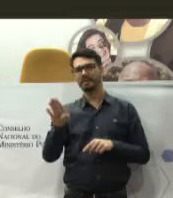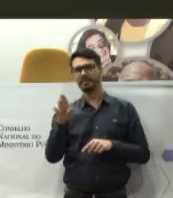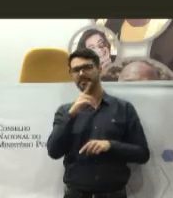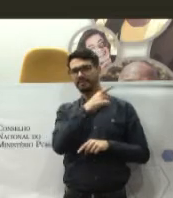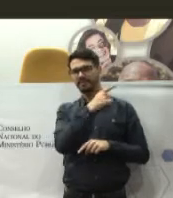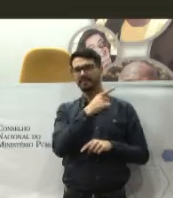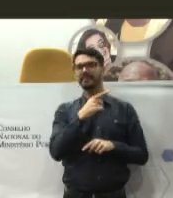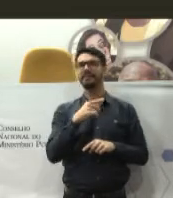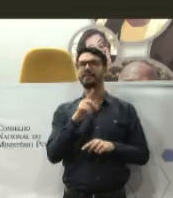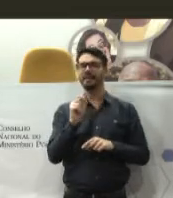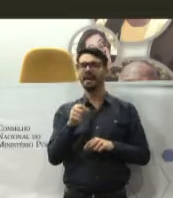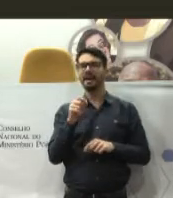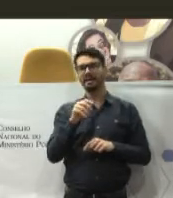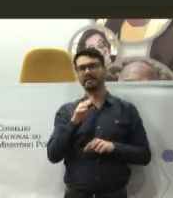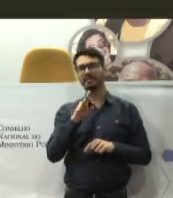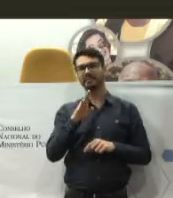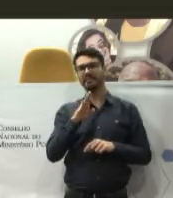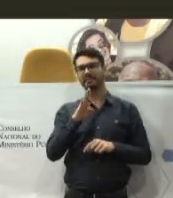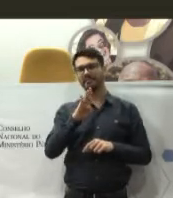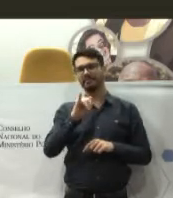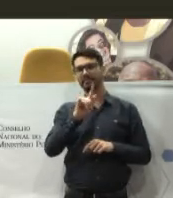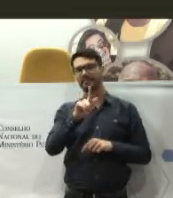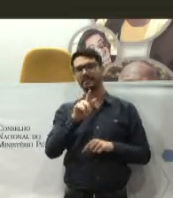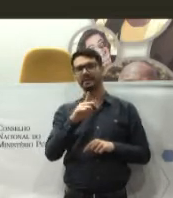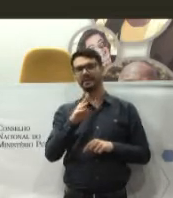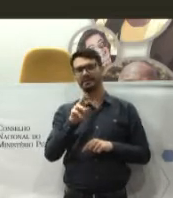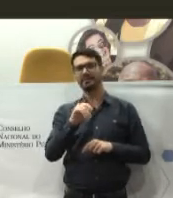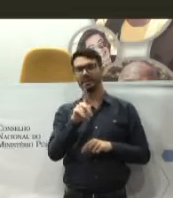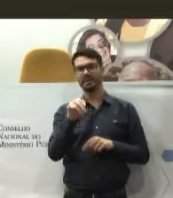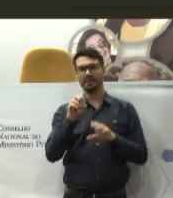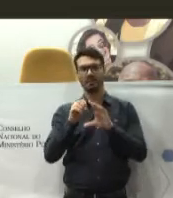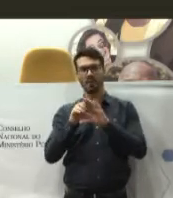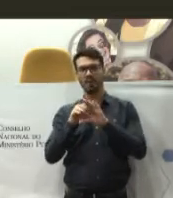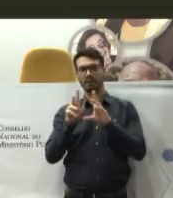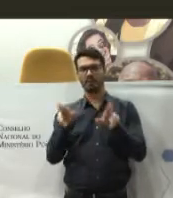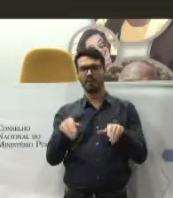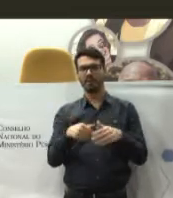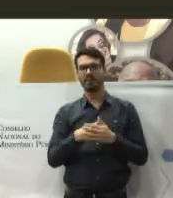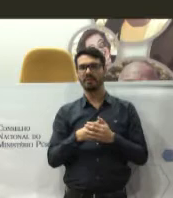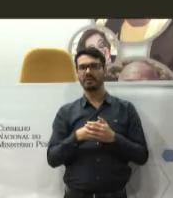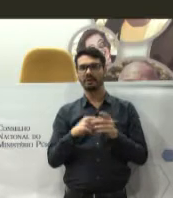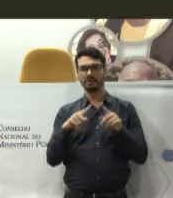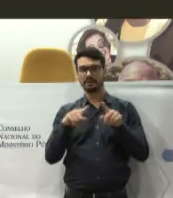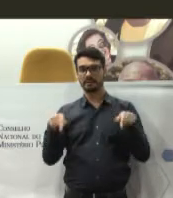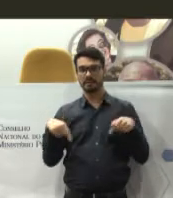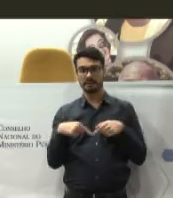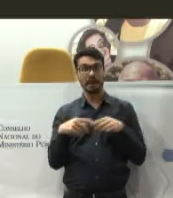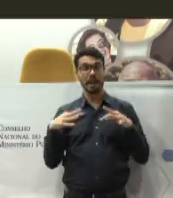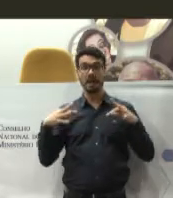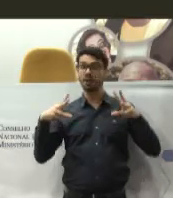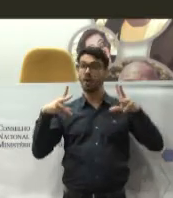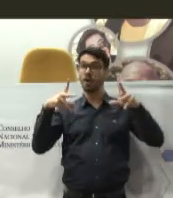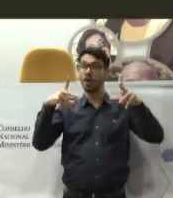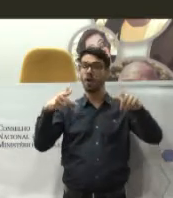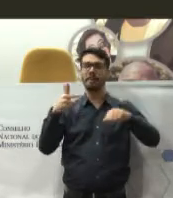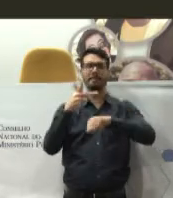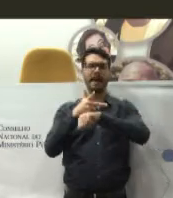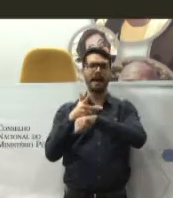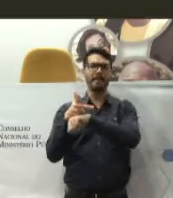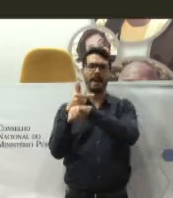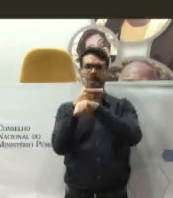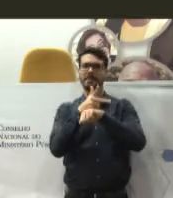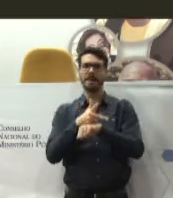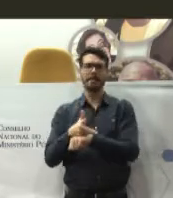Brasil mesmo, viu? Que é o seguinte, na sala de audiência, todas as audiências são gravadas e